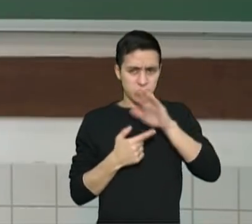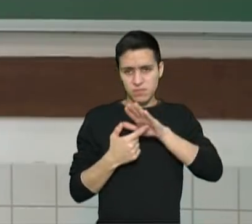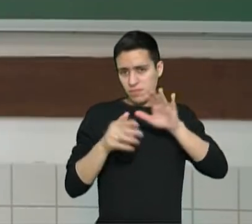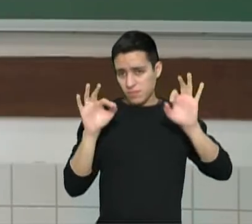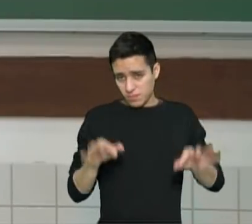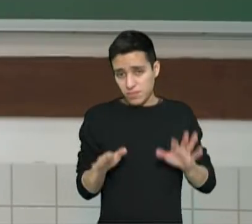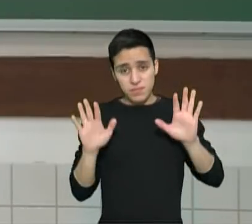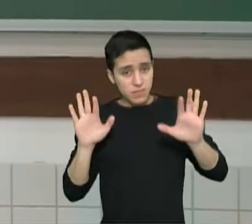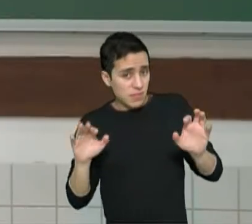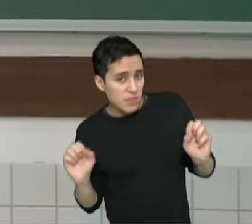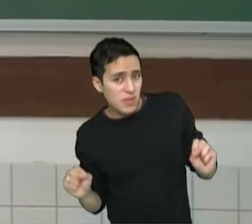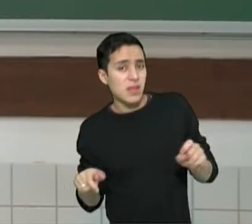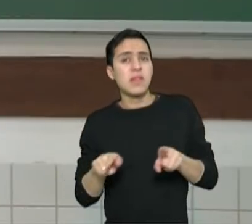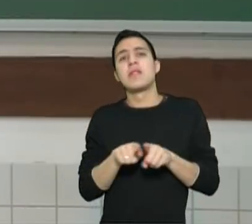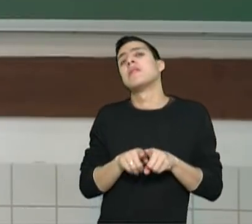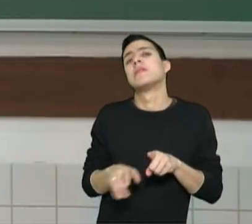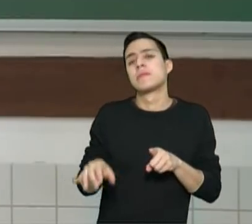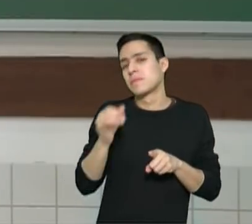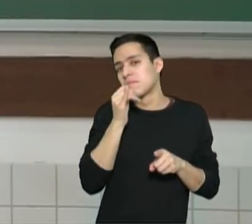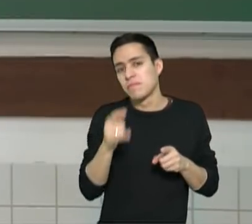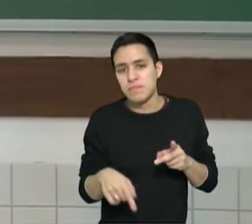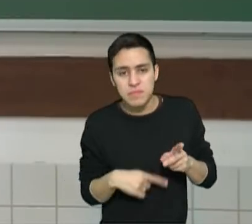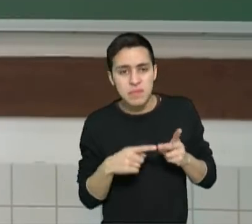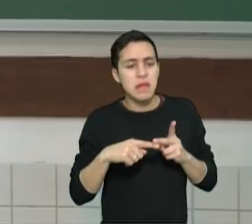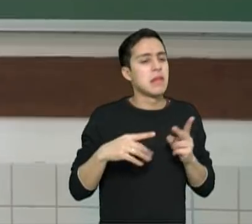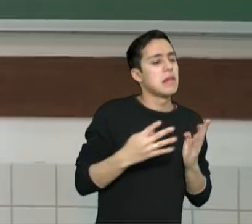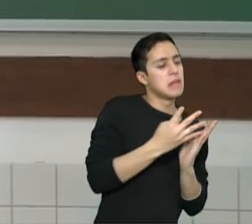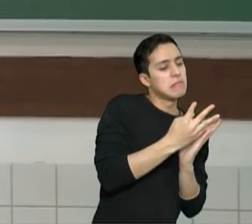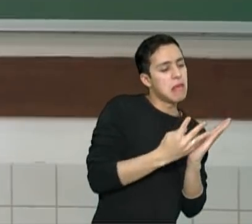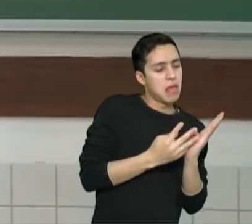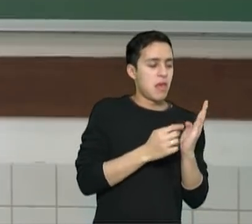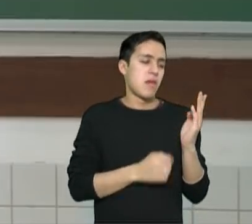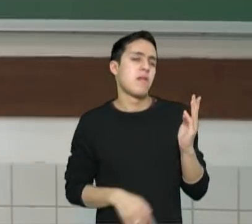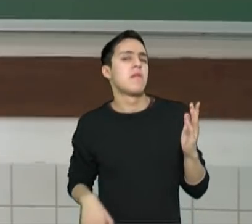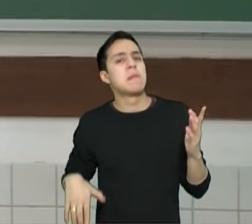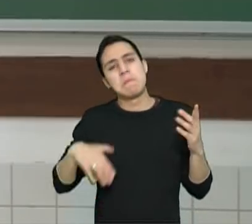Eichholt. Mas nós temos também textos, né,